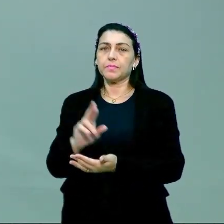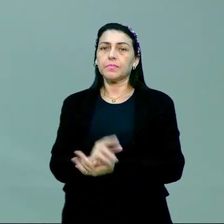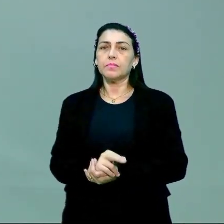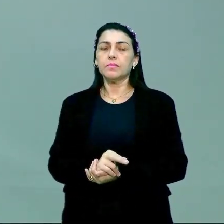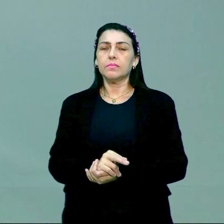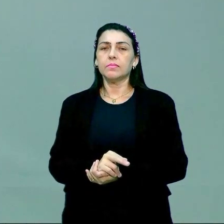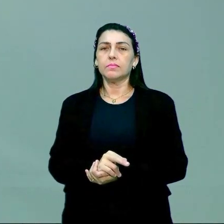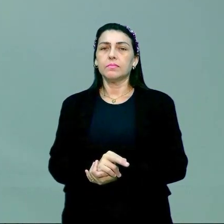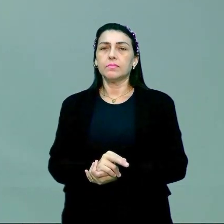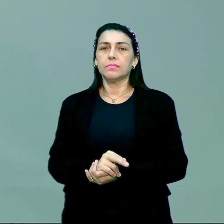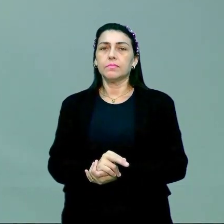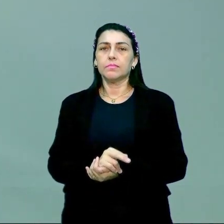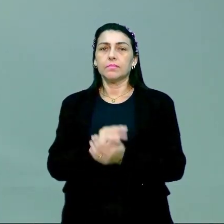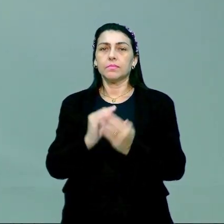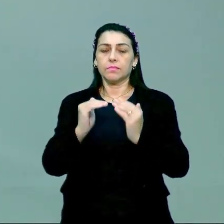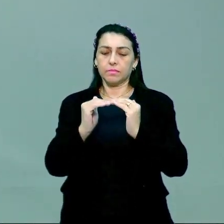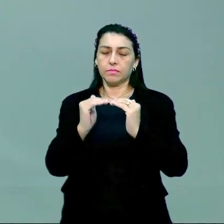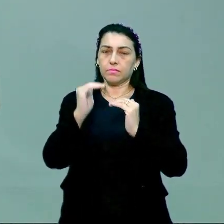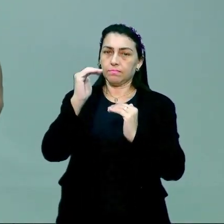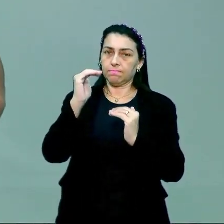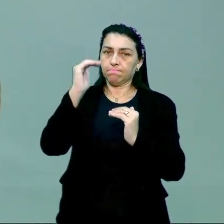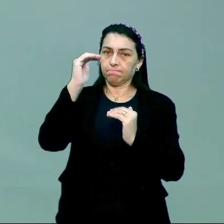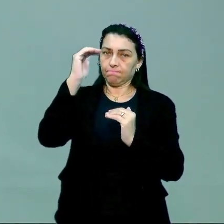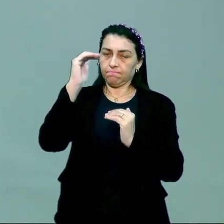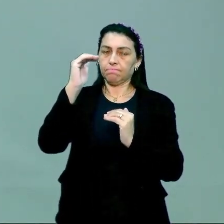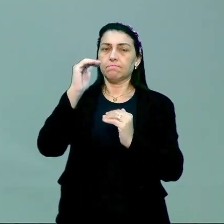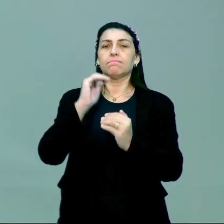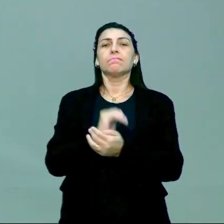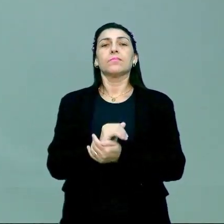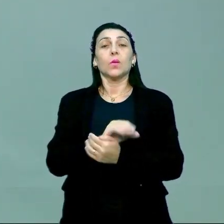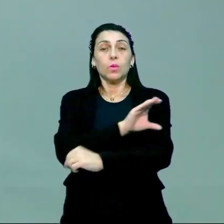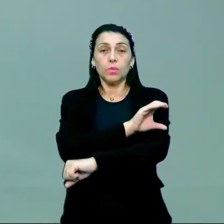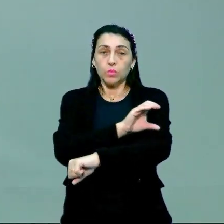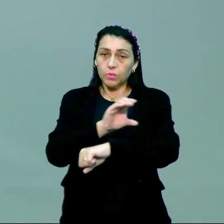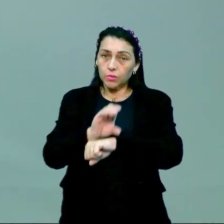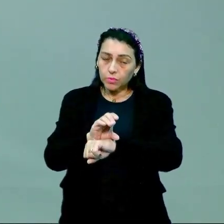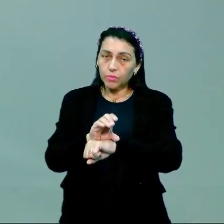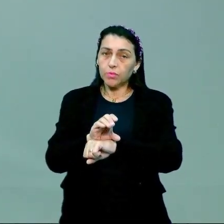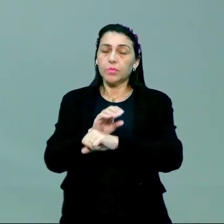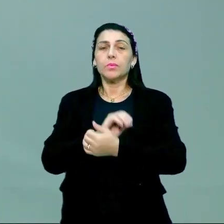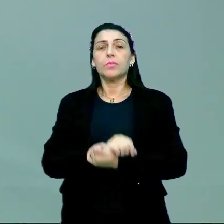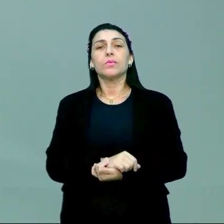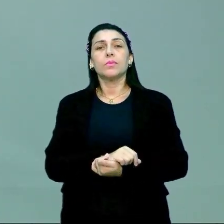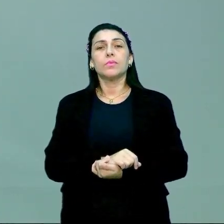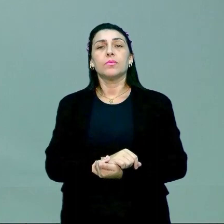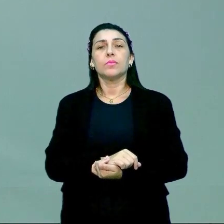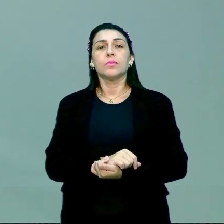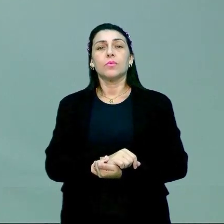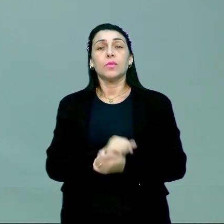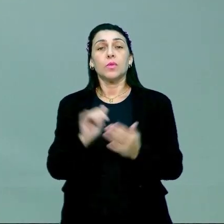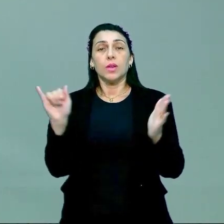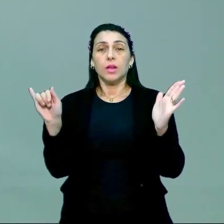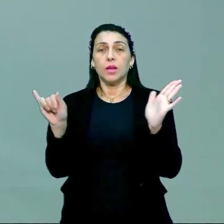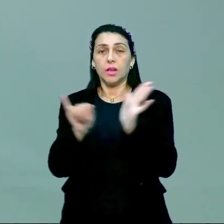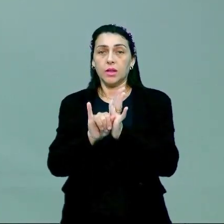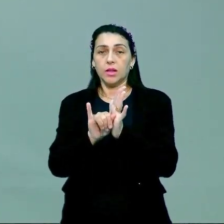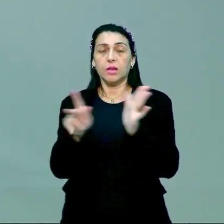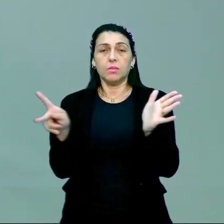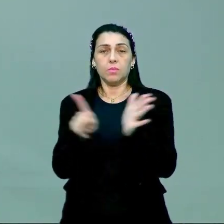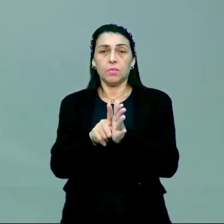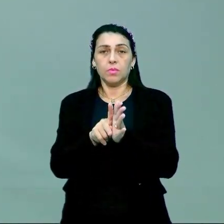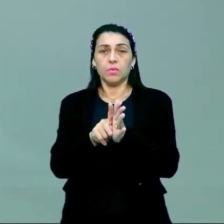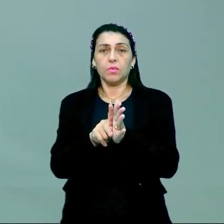com as suas hierarquias, com a sua cultura, enfim, com a sua identidade.